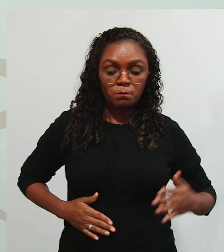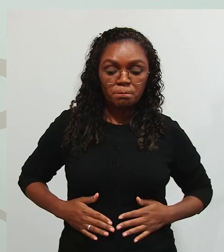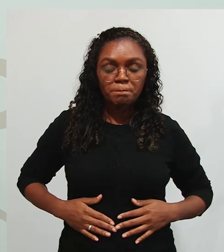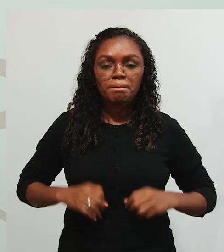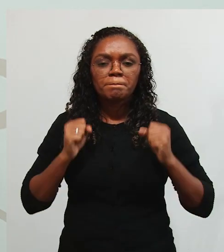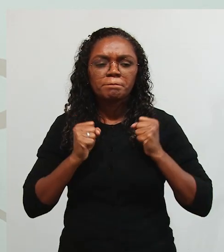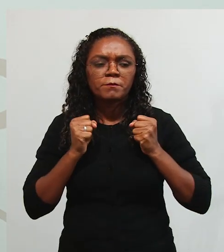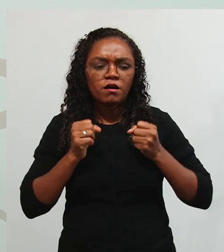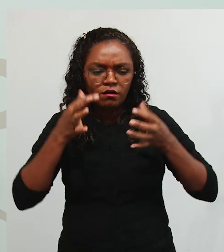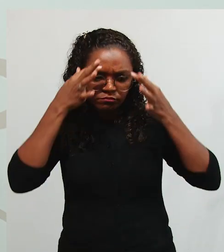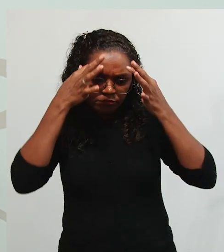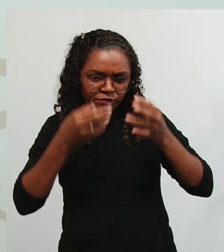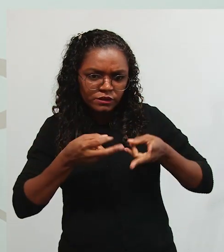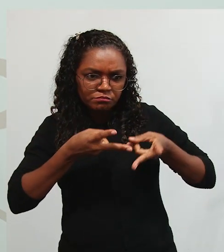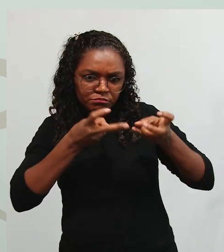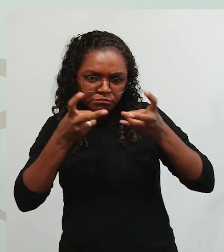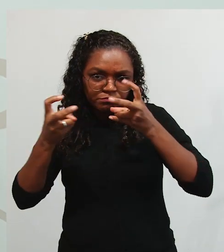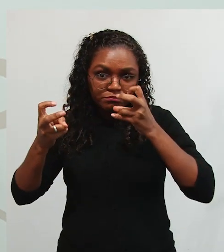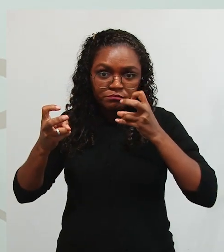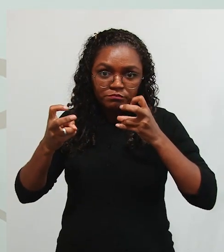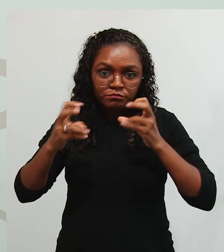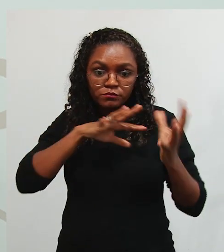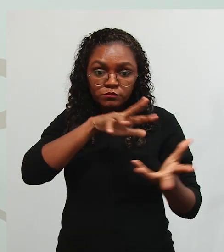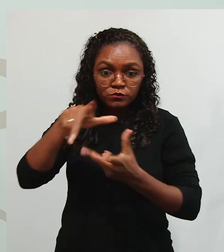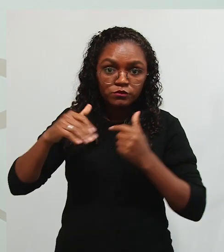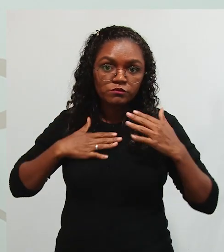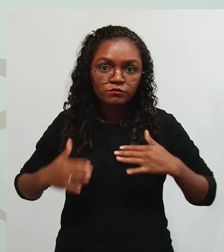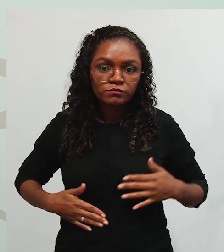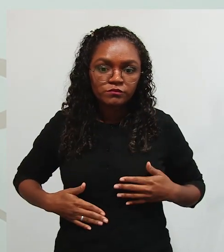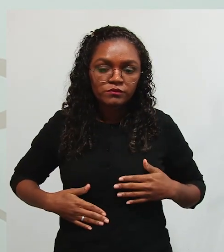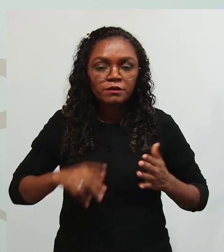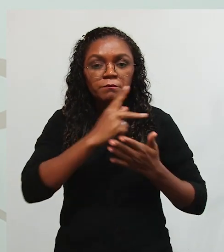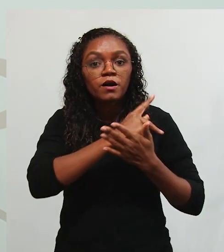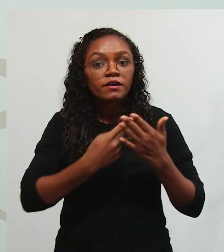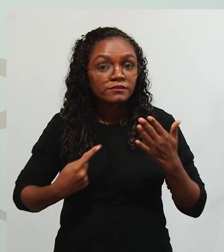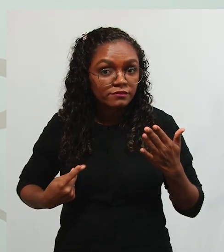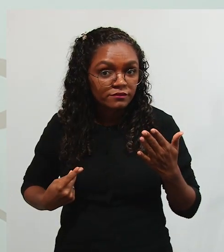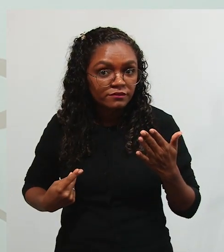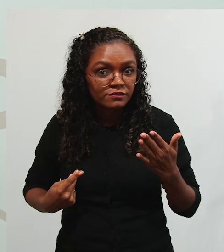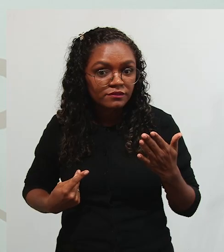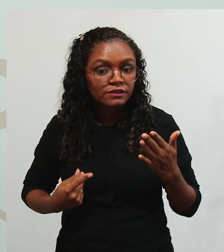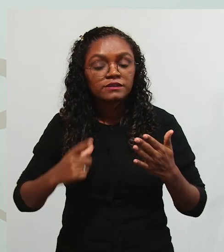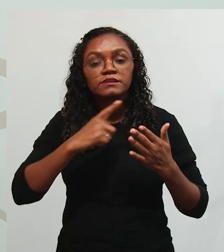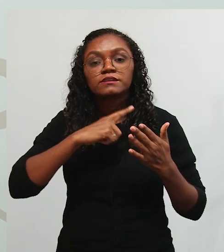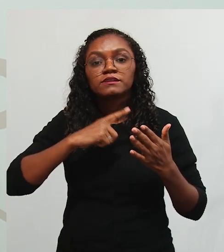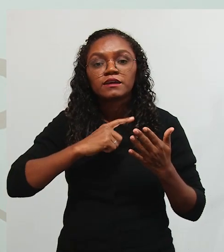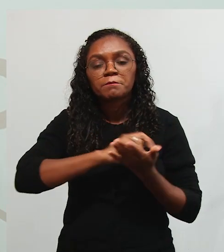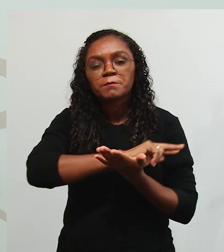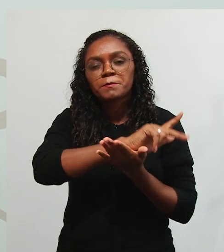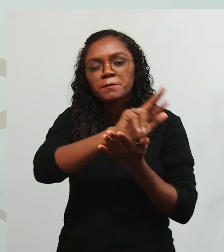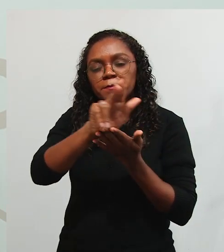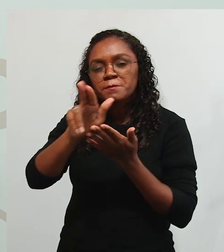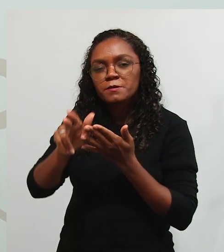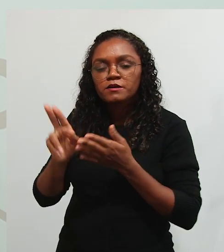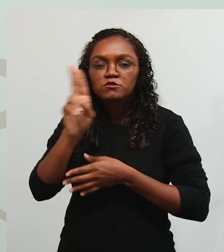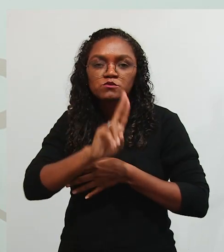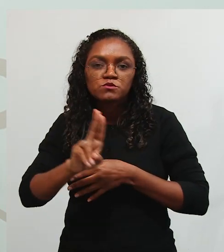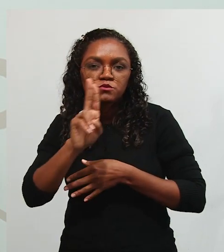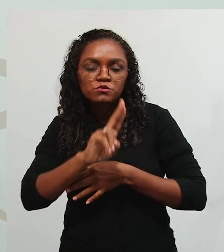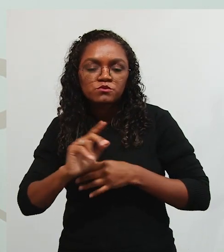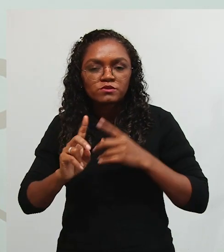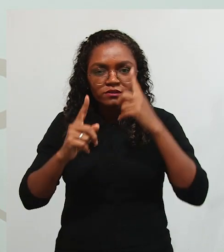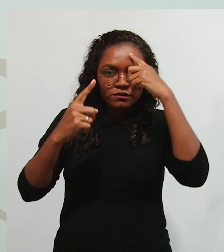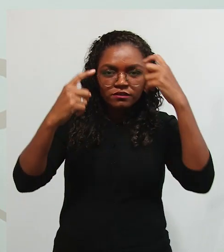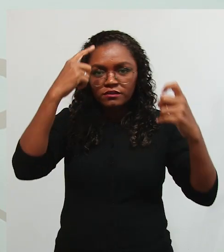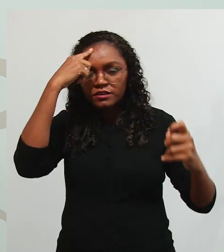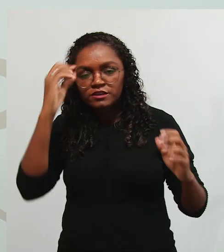podemos compreender as características do mundo físico e, poeticamente, tem uma multiplicidade de usos